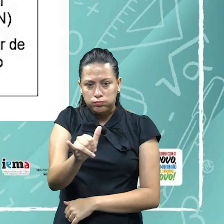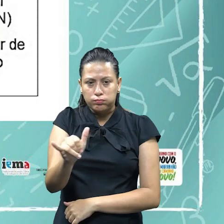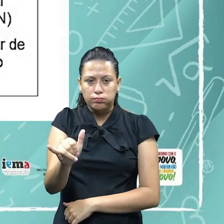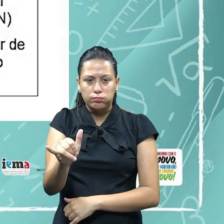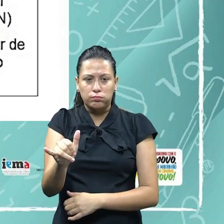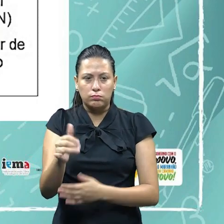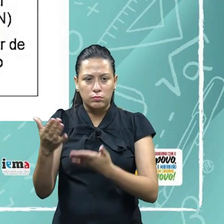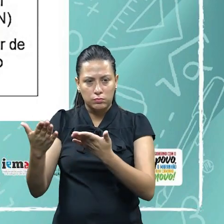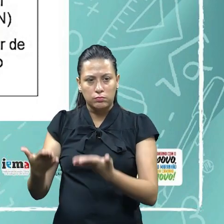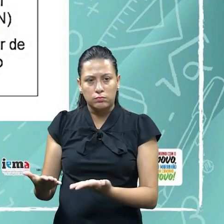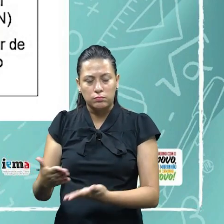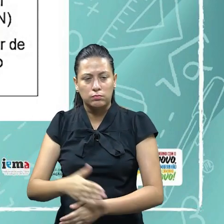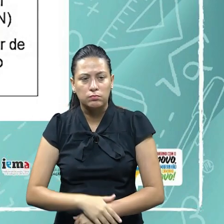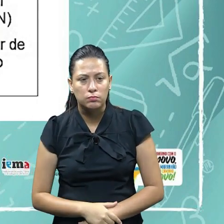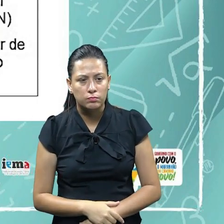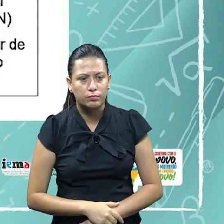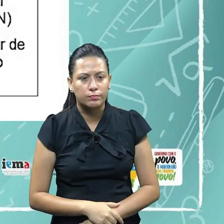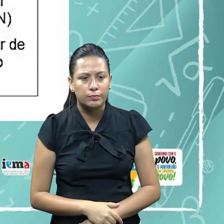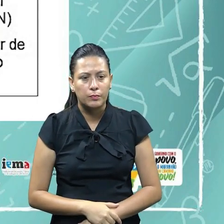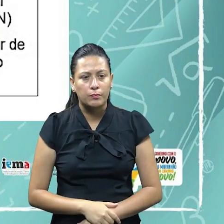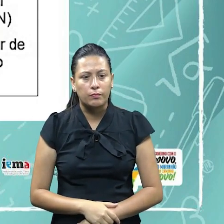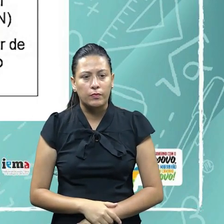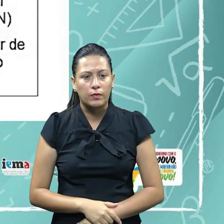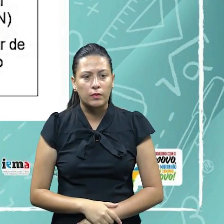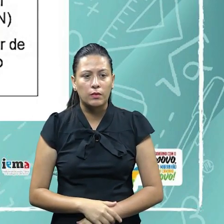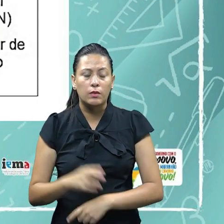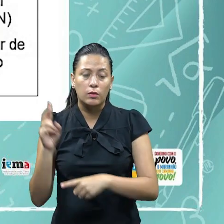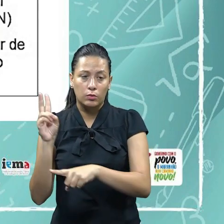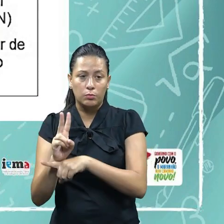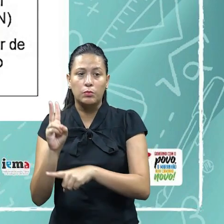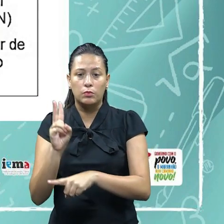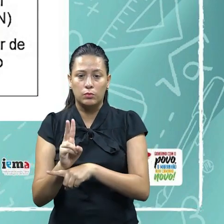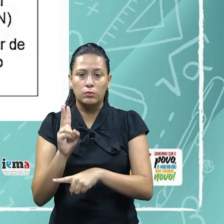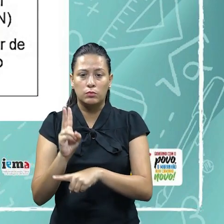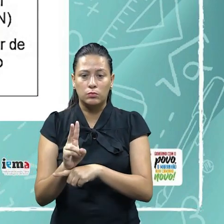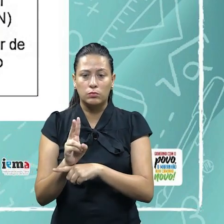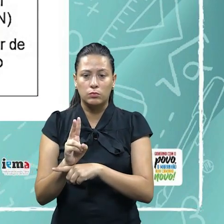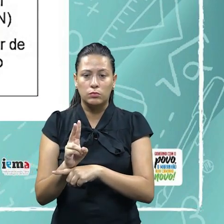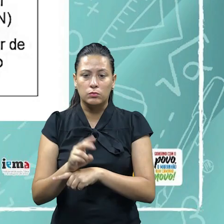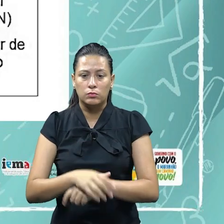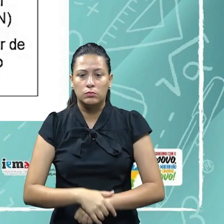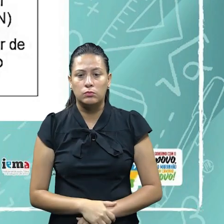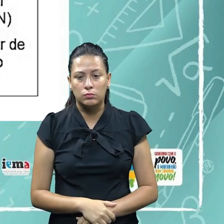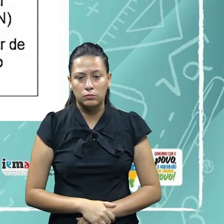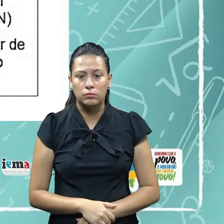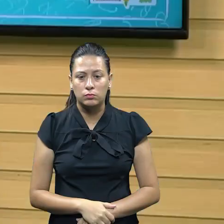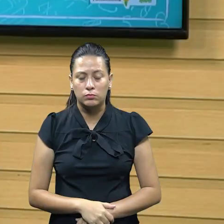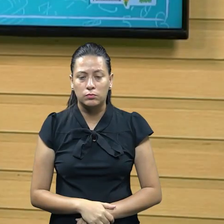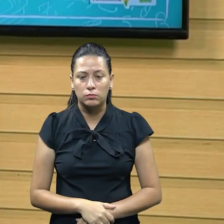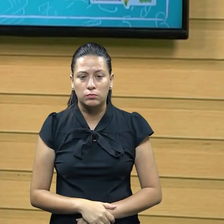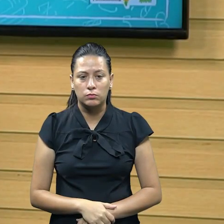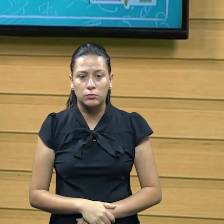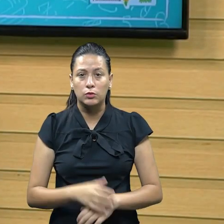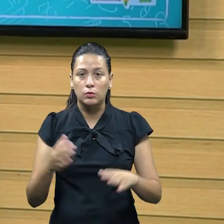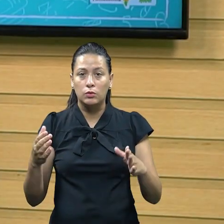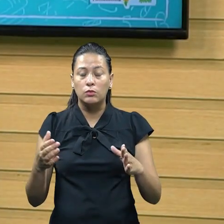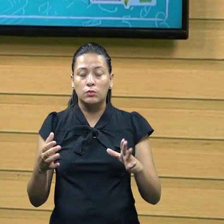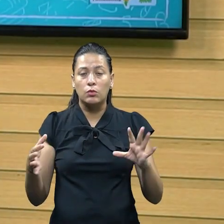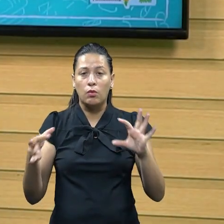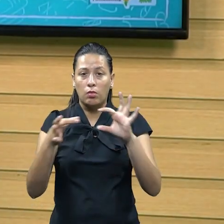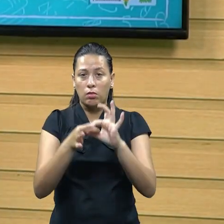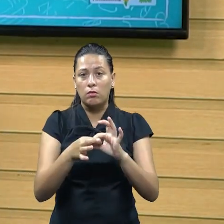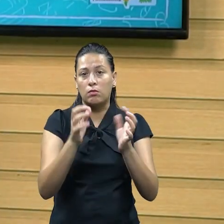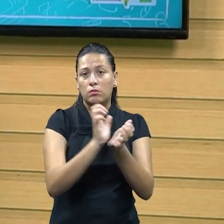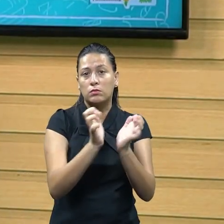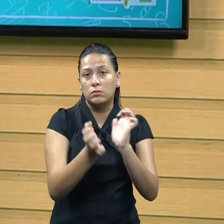pela figura, pelo esquema, e mais um protetor, um condutor de proteção ligado às massas. Esse condutor de proteção, ele